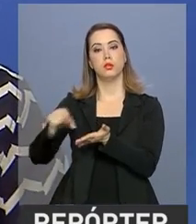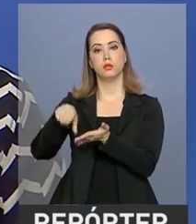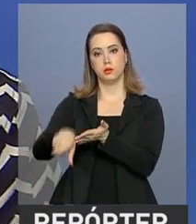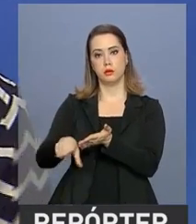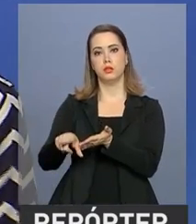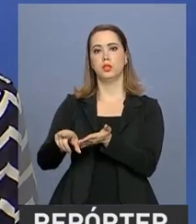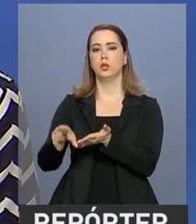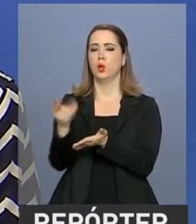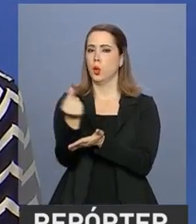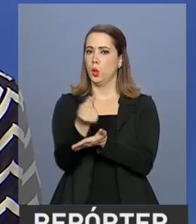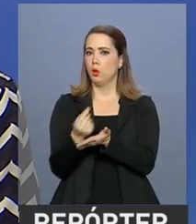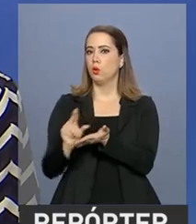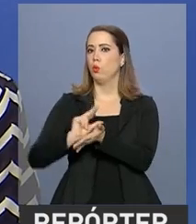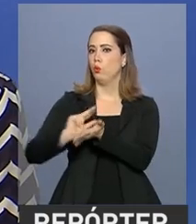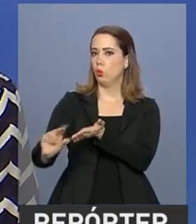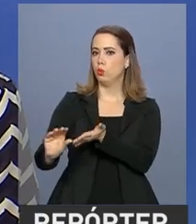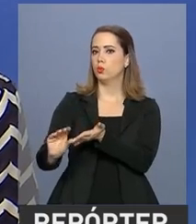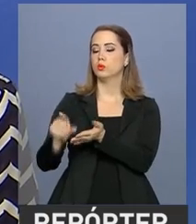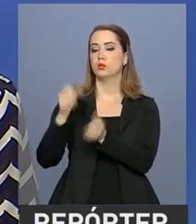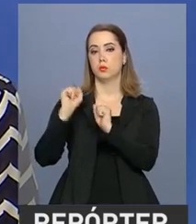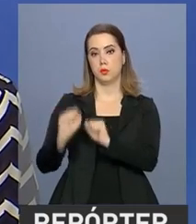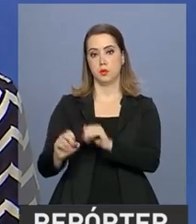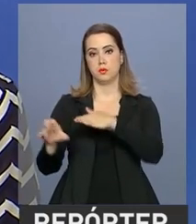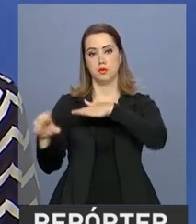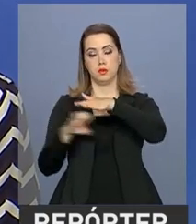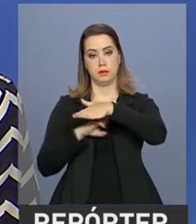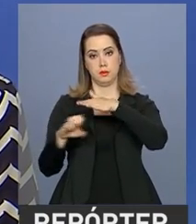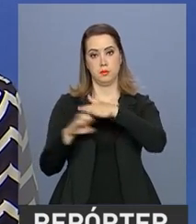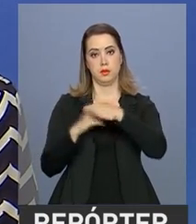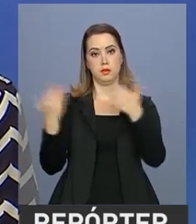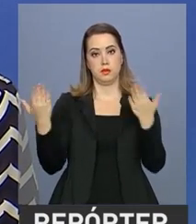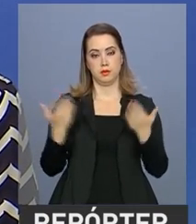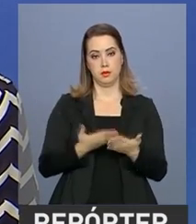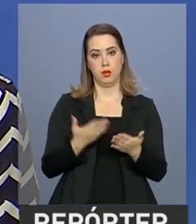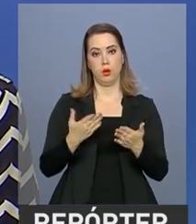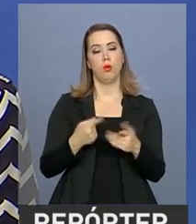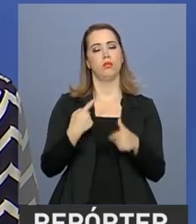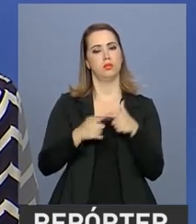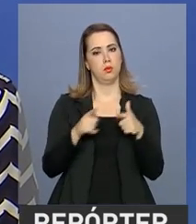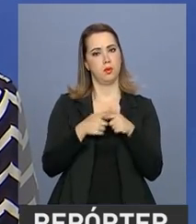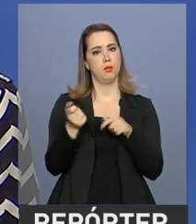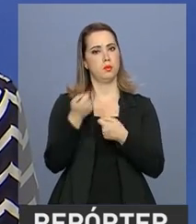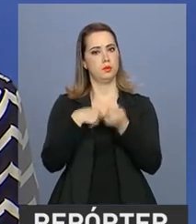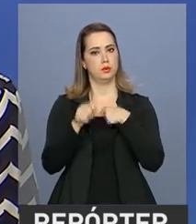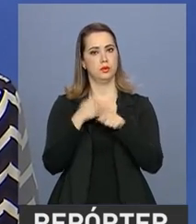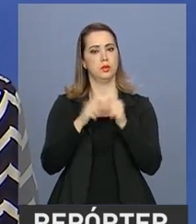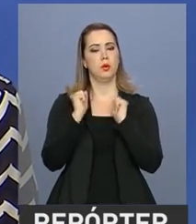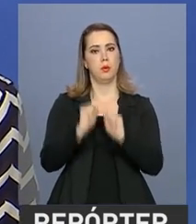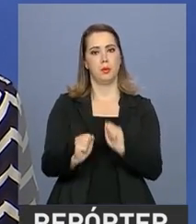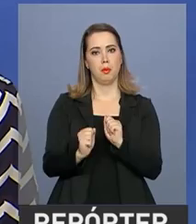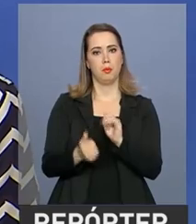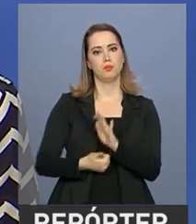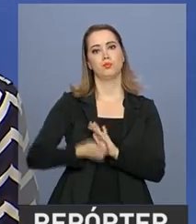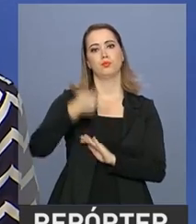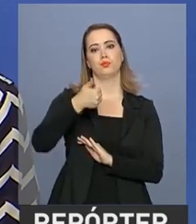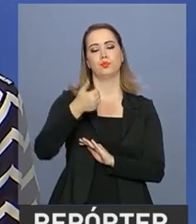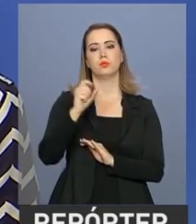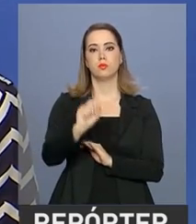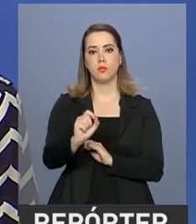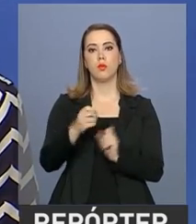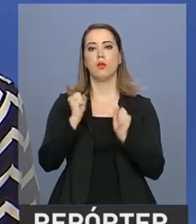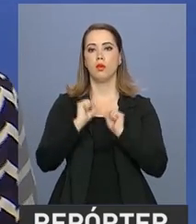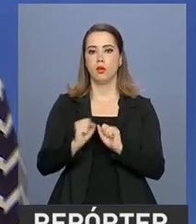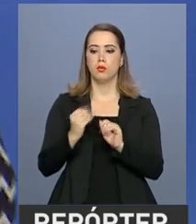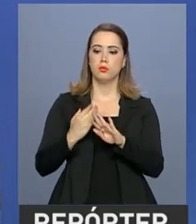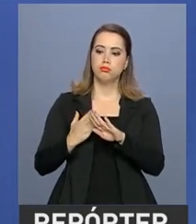né para permitir que as empresas no momento de menor atividade tem um pouco mais e liquidez E com